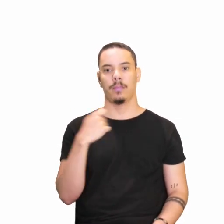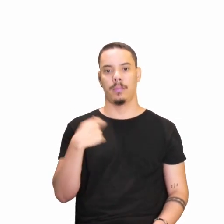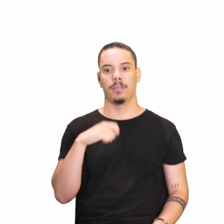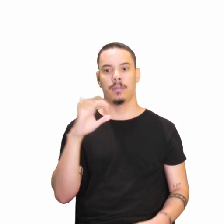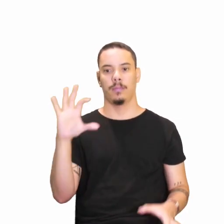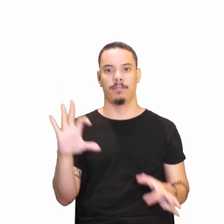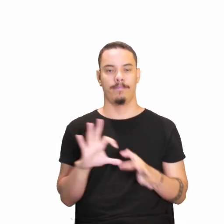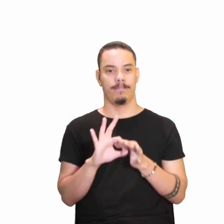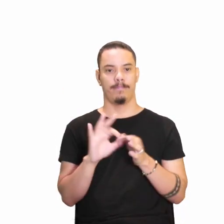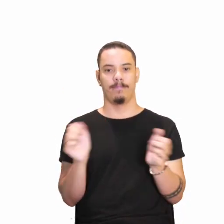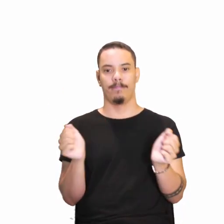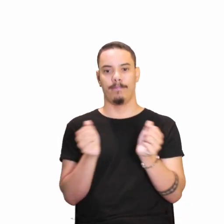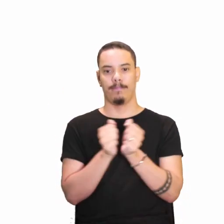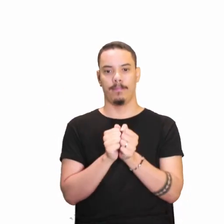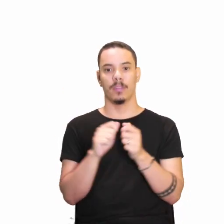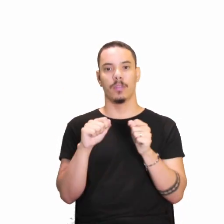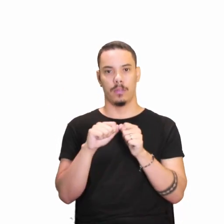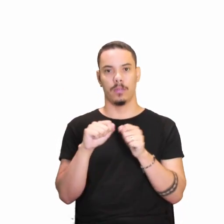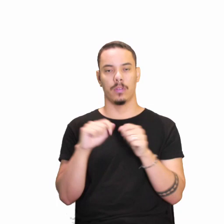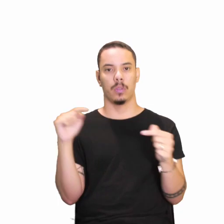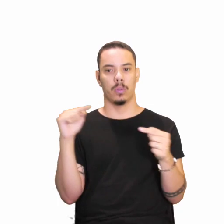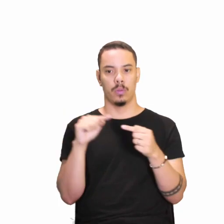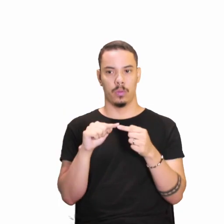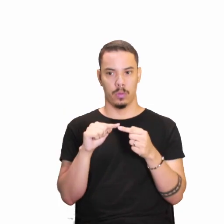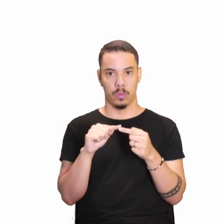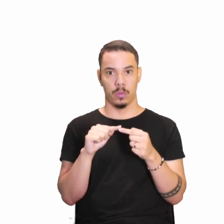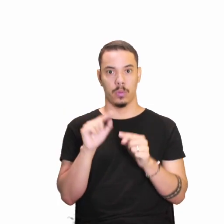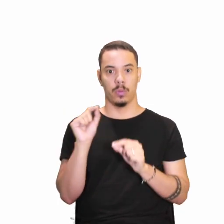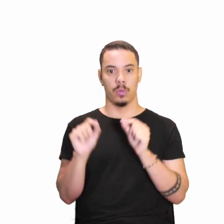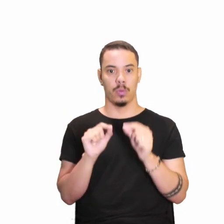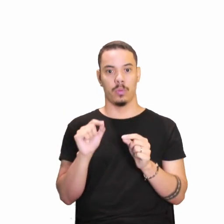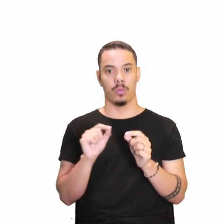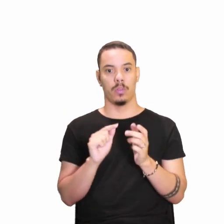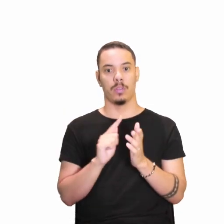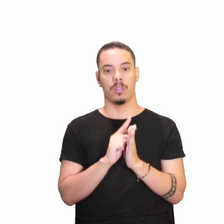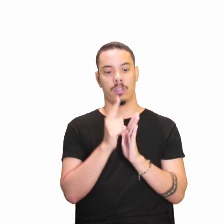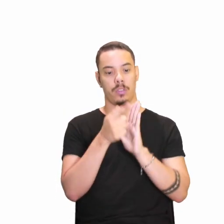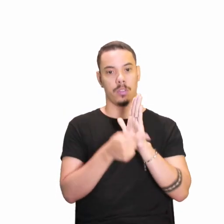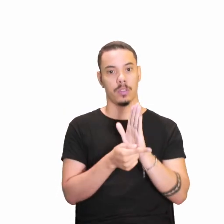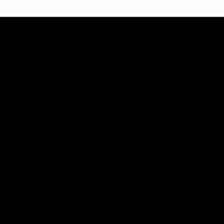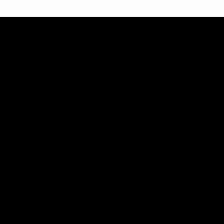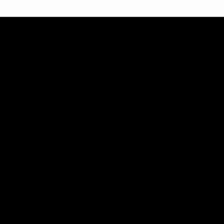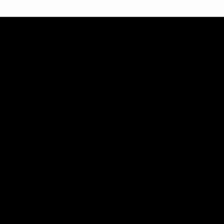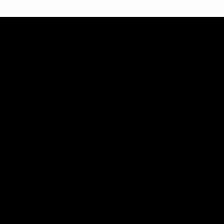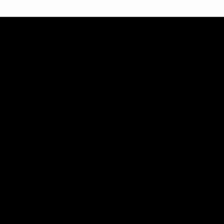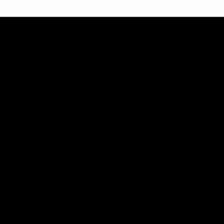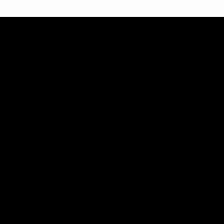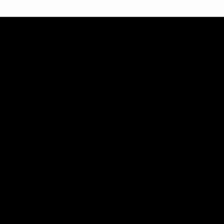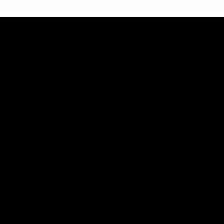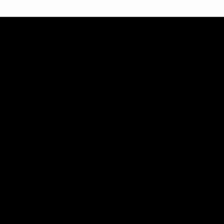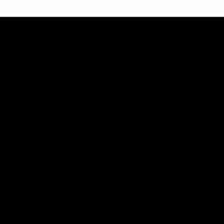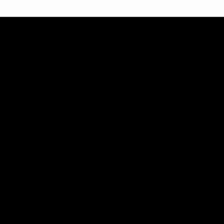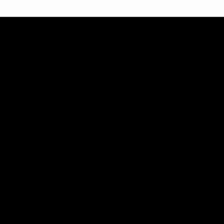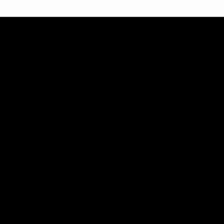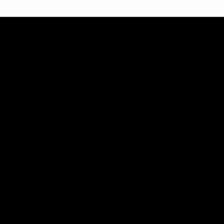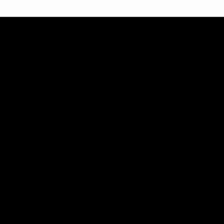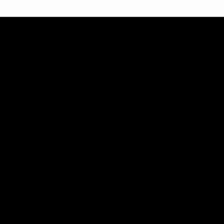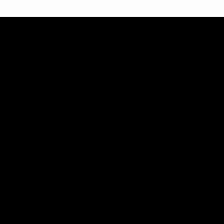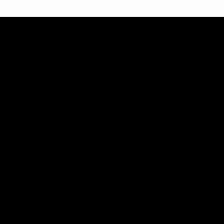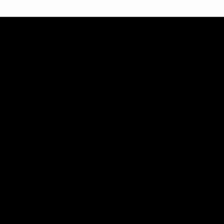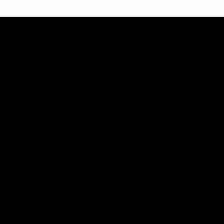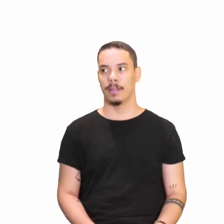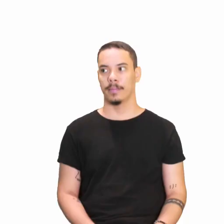ficar, tem que fazer a concordância em gênero, masculino e feminino, e número, singular ou